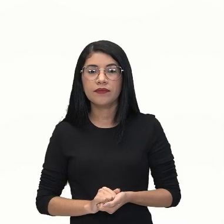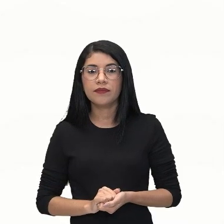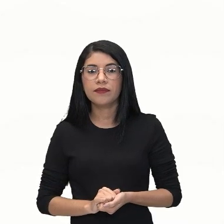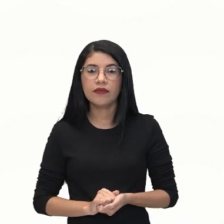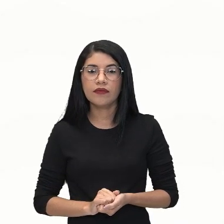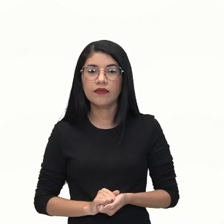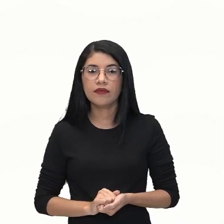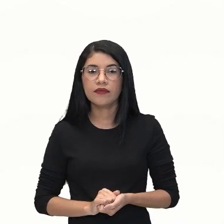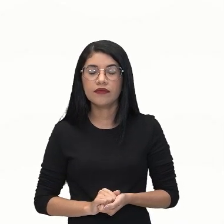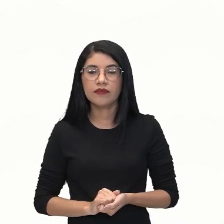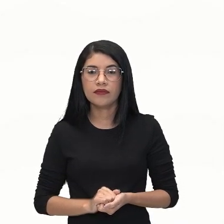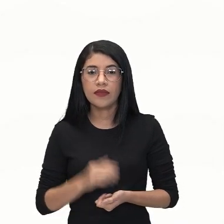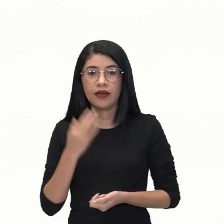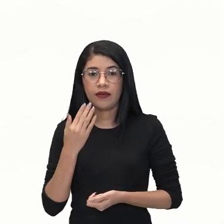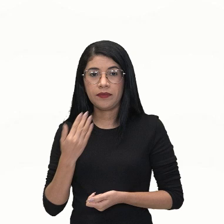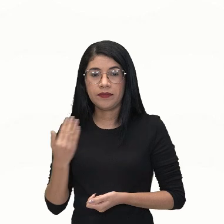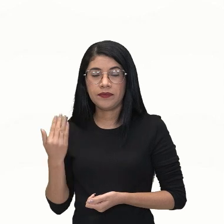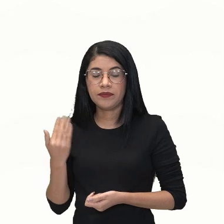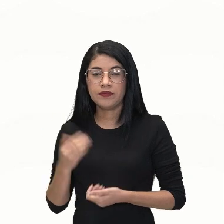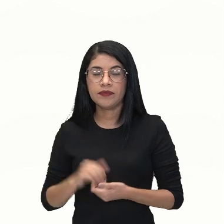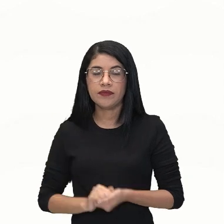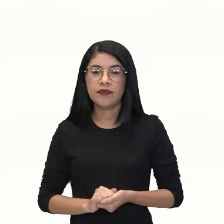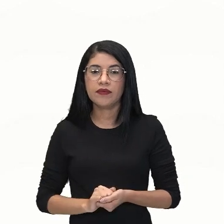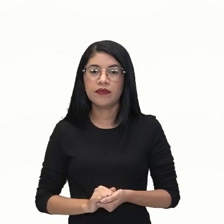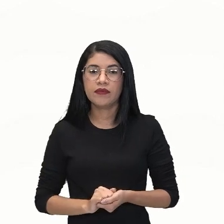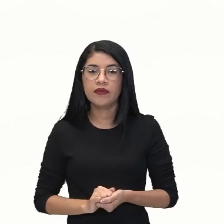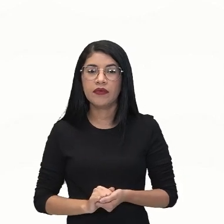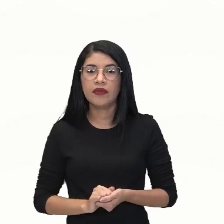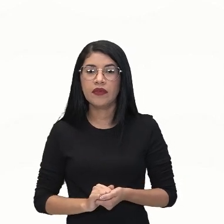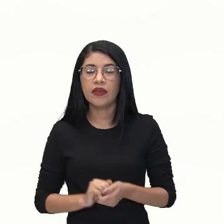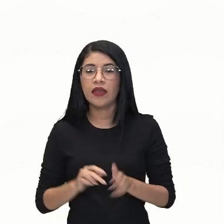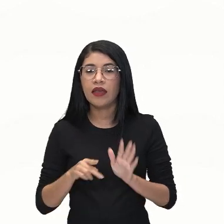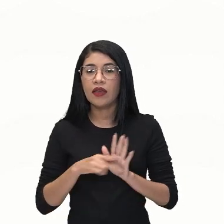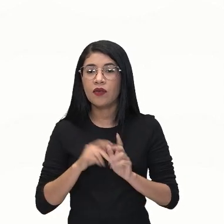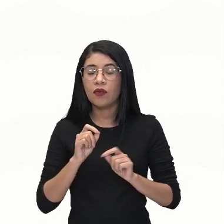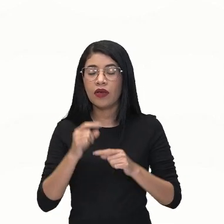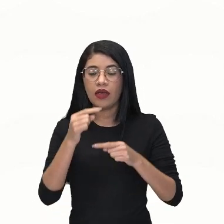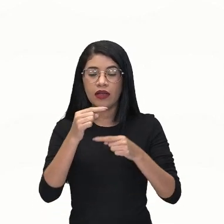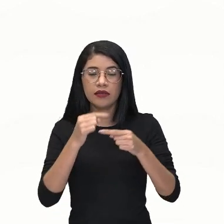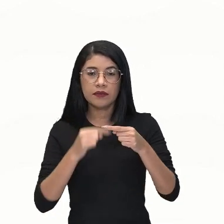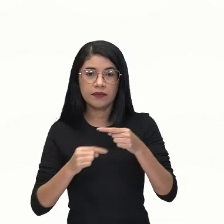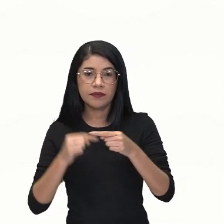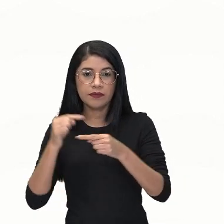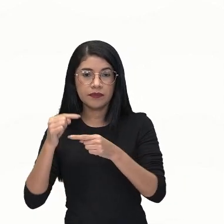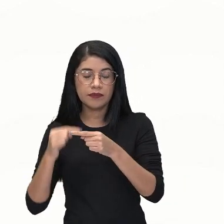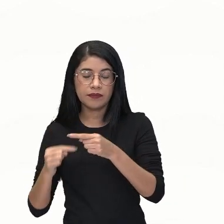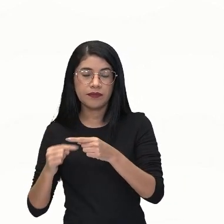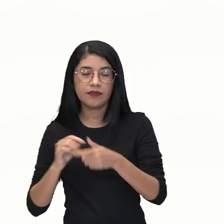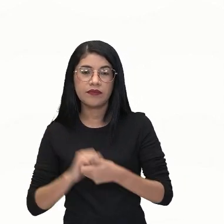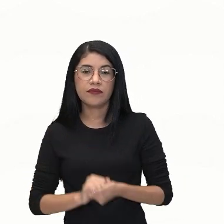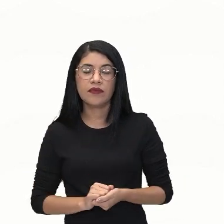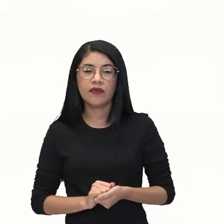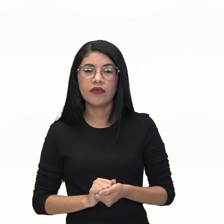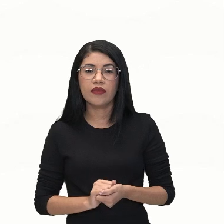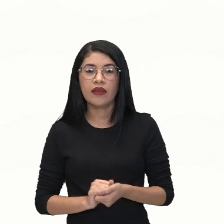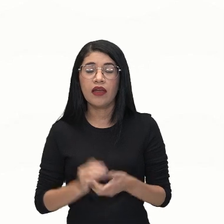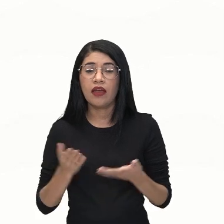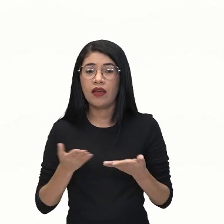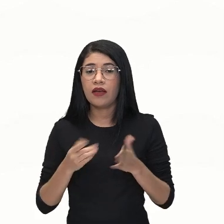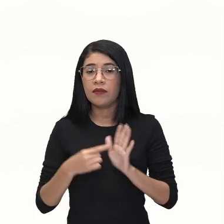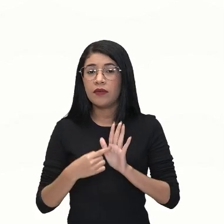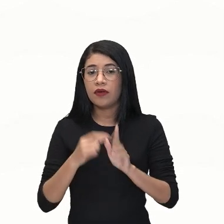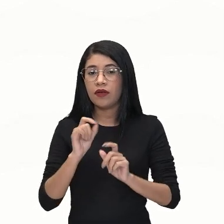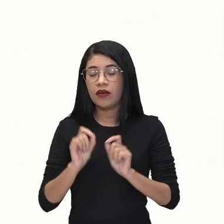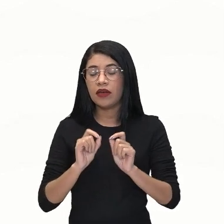lá. Aqui, proporção é igualdade entre razões. Vamos aqui trabalhar